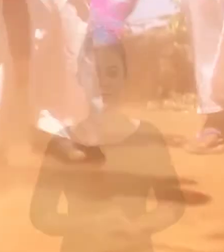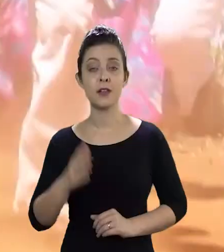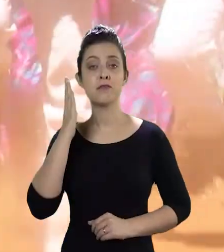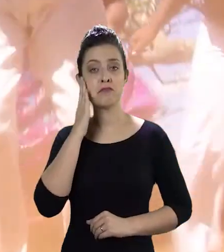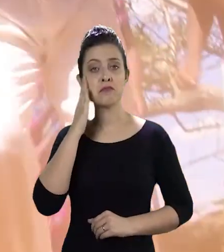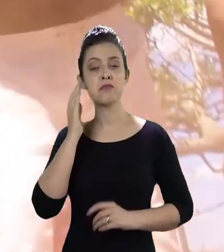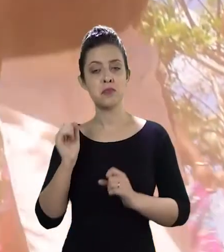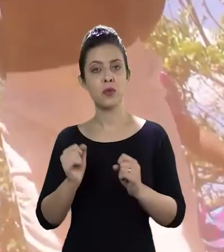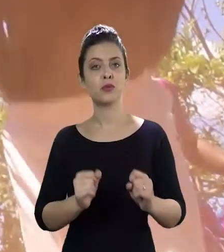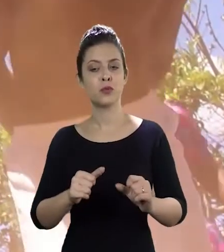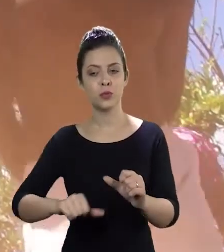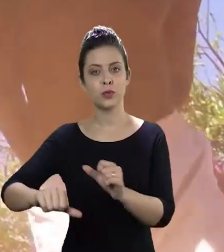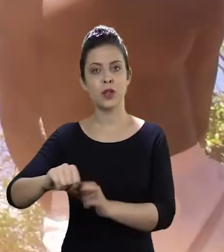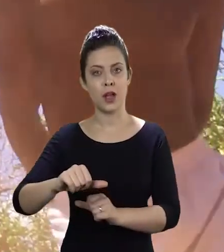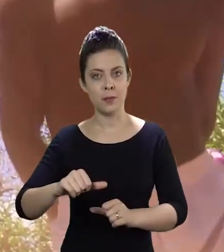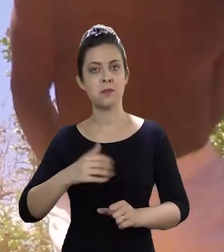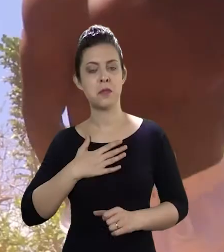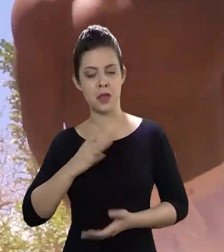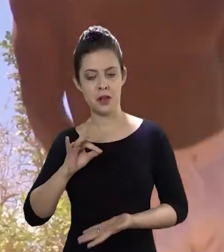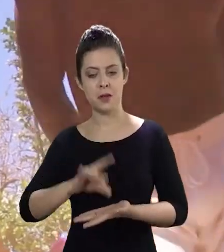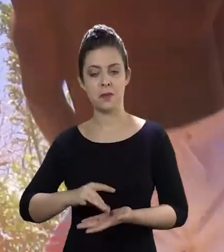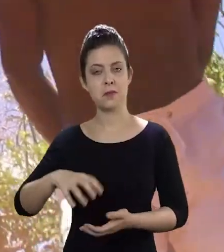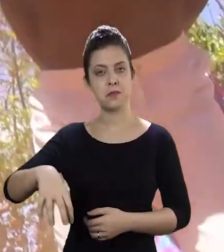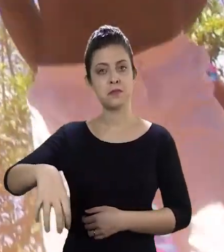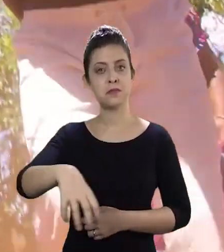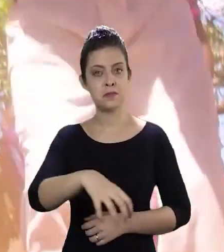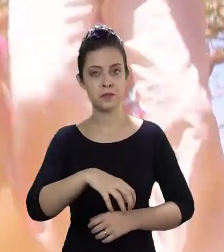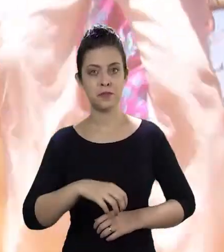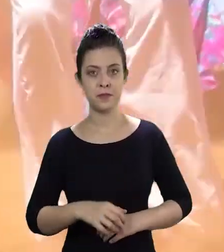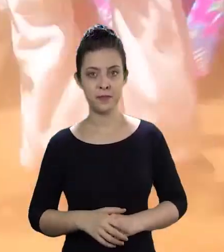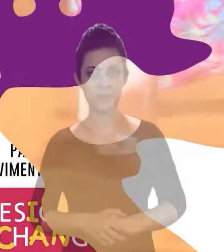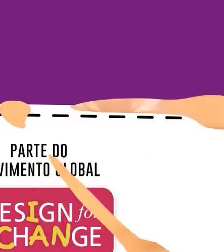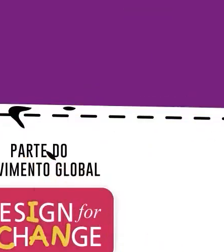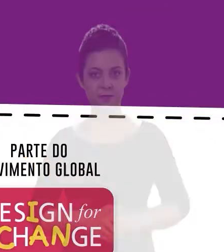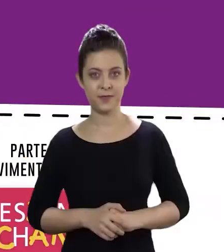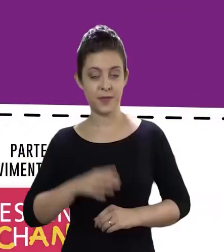Eu sei, eu posso, posso mudar, mudar minha realidade, meu mundo e meu lugar.